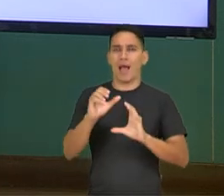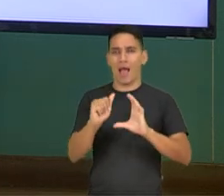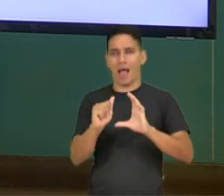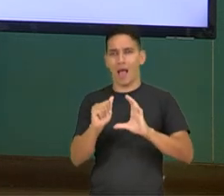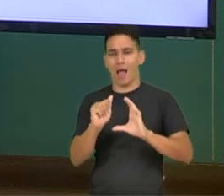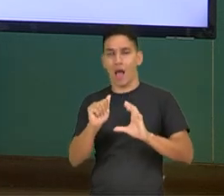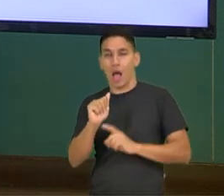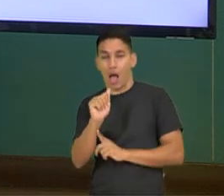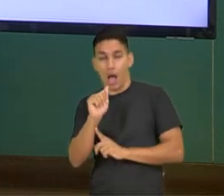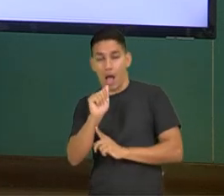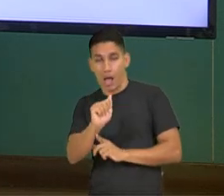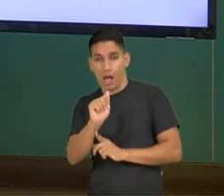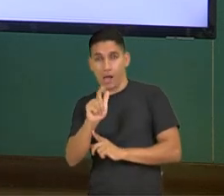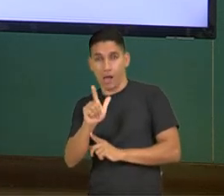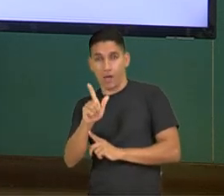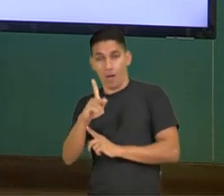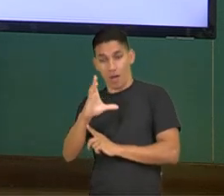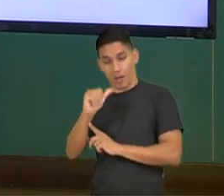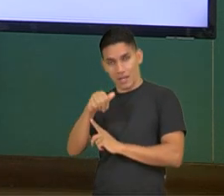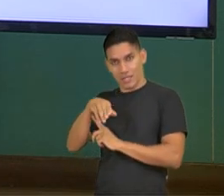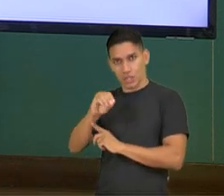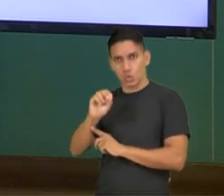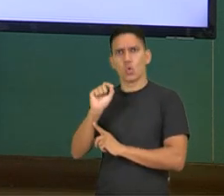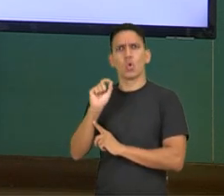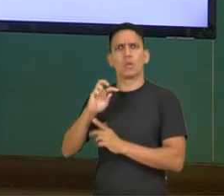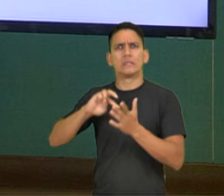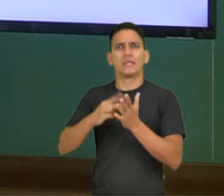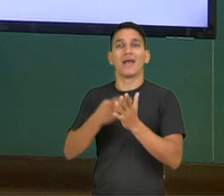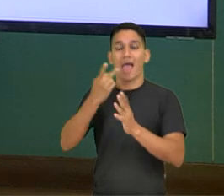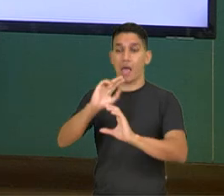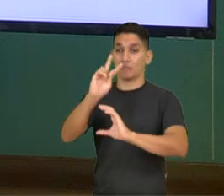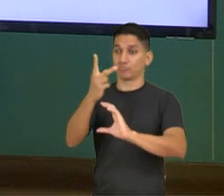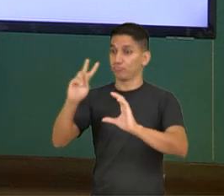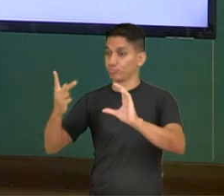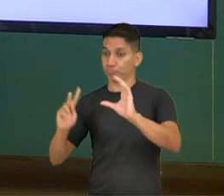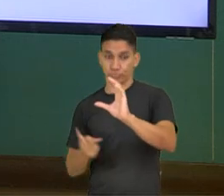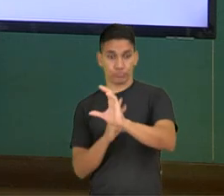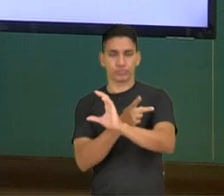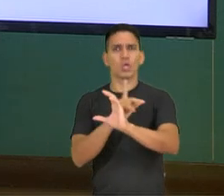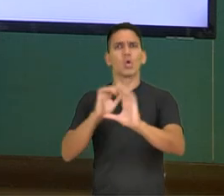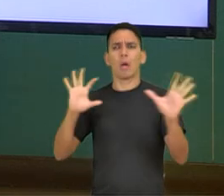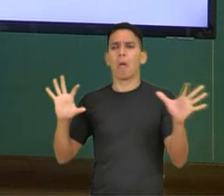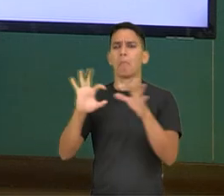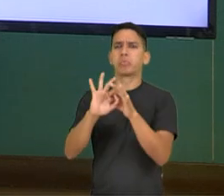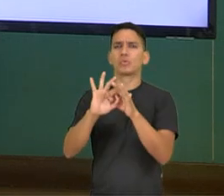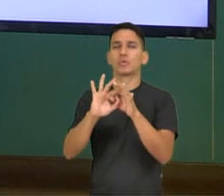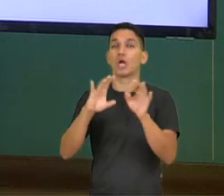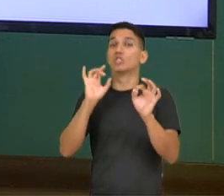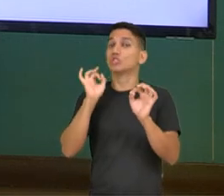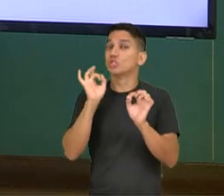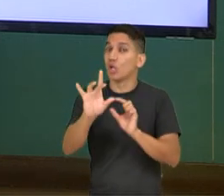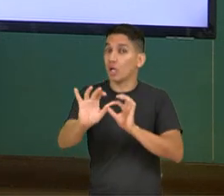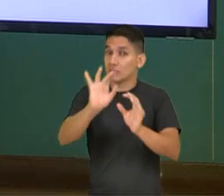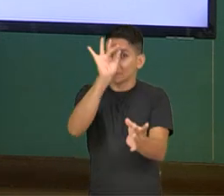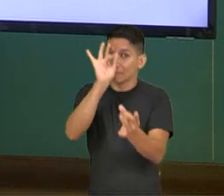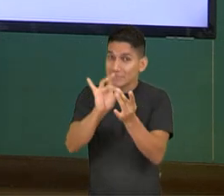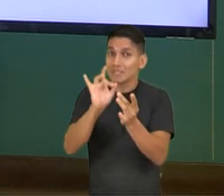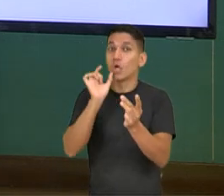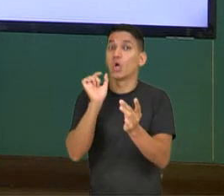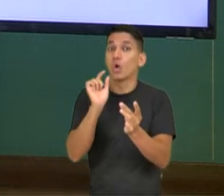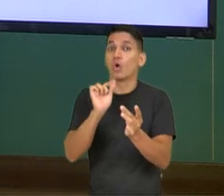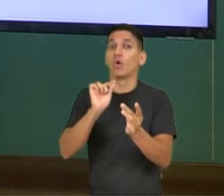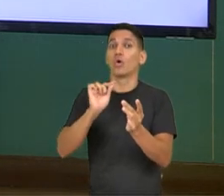Bom, alcanos são aqueles hidrocarbonetos constituídos apenas de